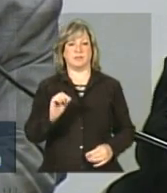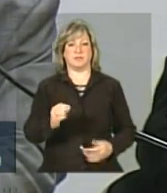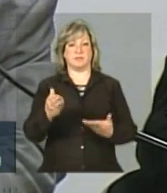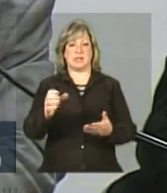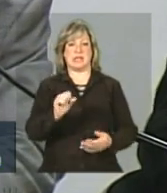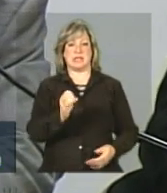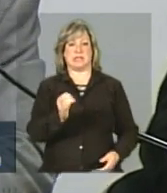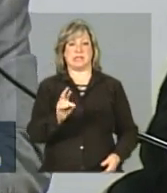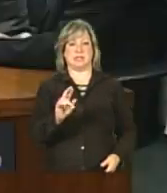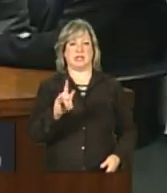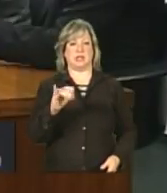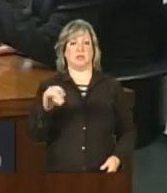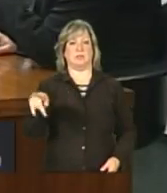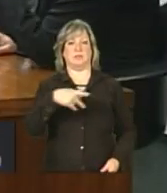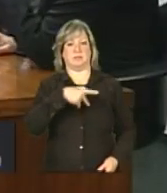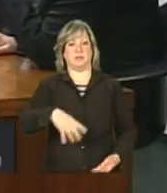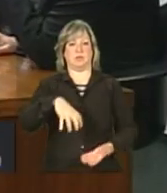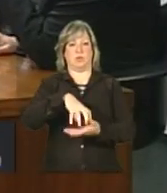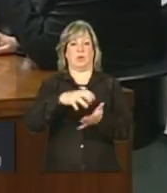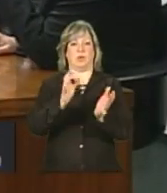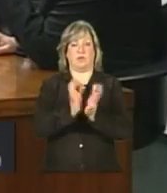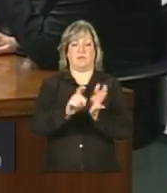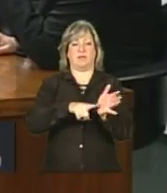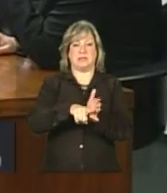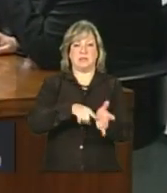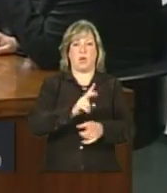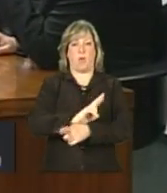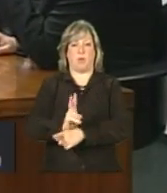deputado Sérgio Brito, presidente da Comissão de Fiscalização e Controle.